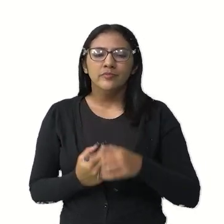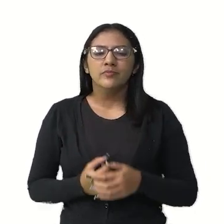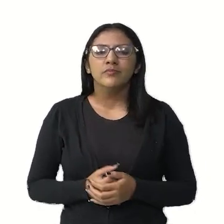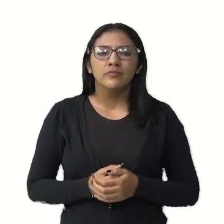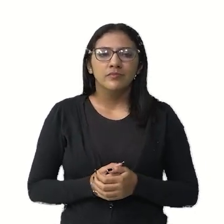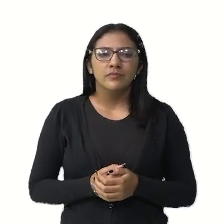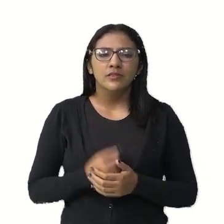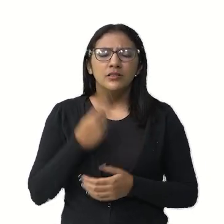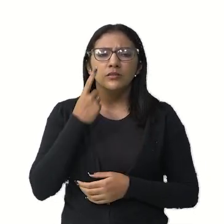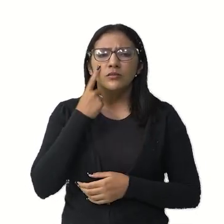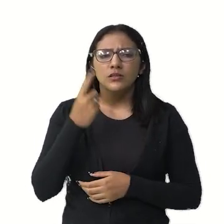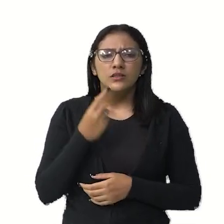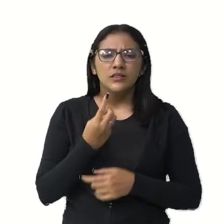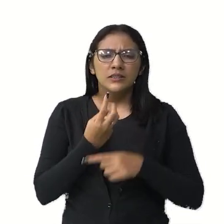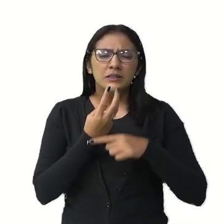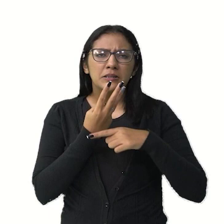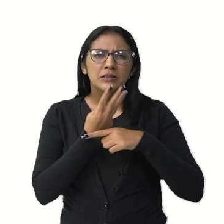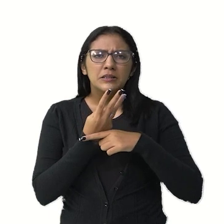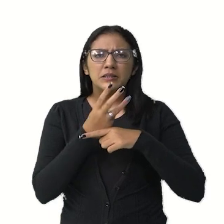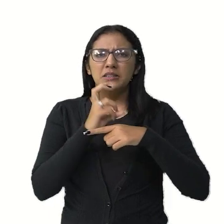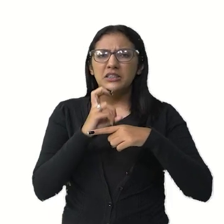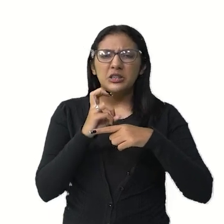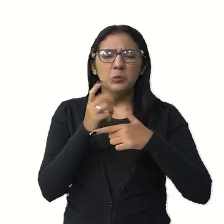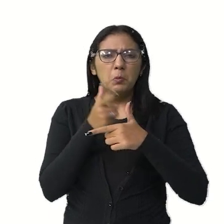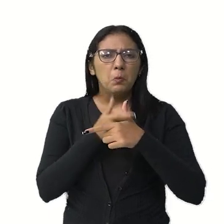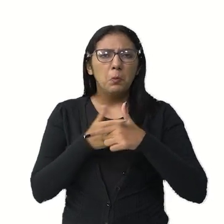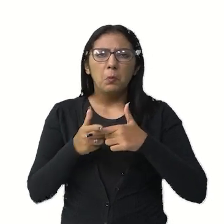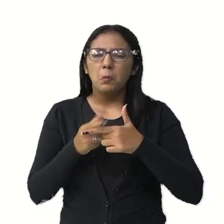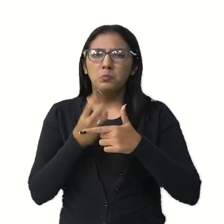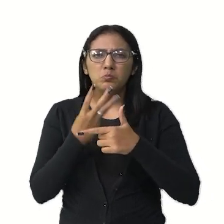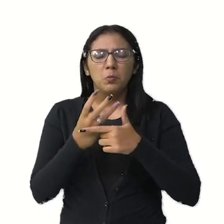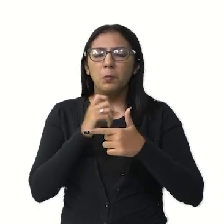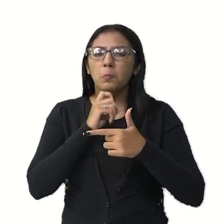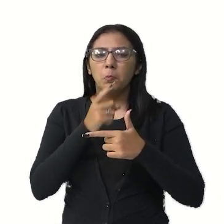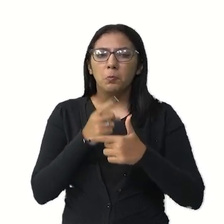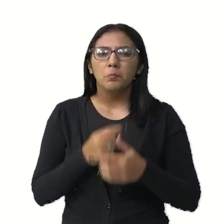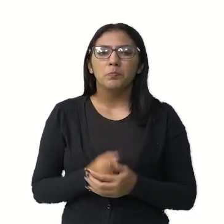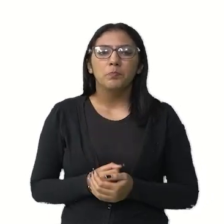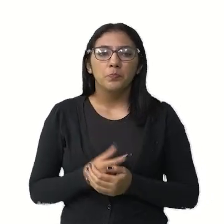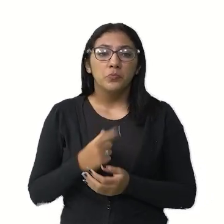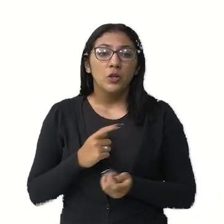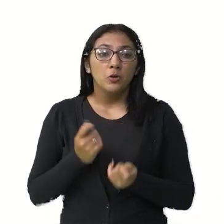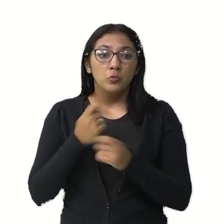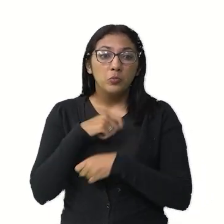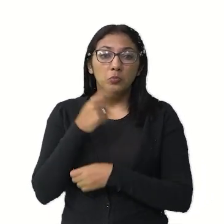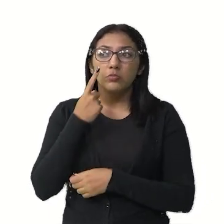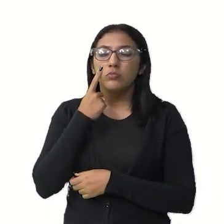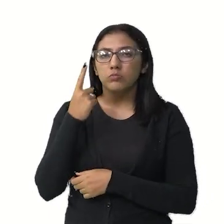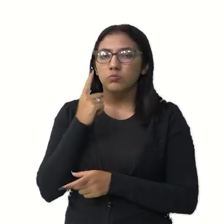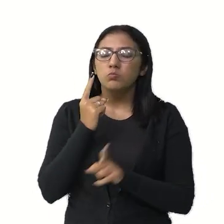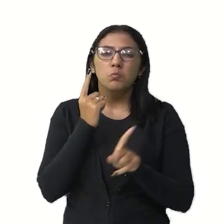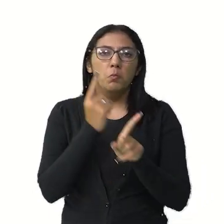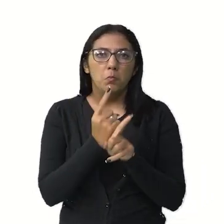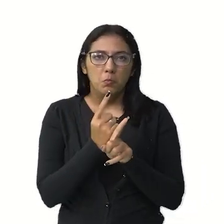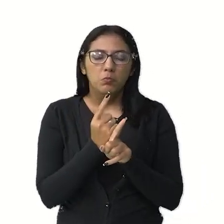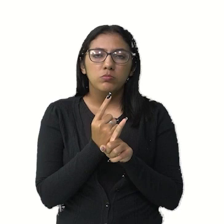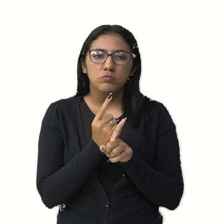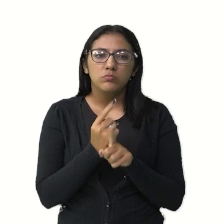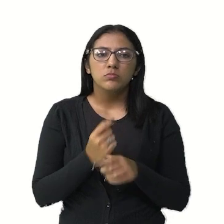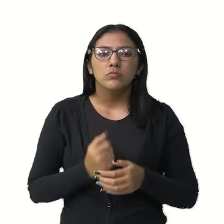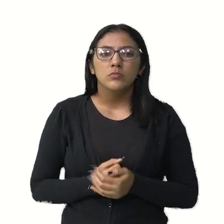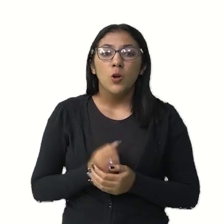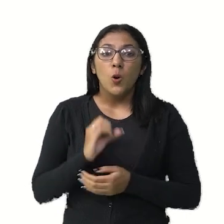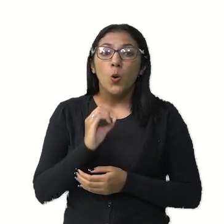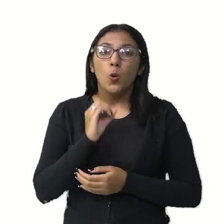Tá bom? Como o 35 não é divisível por 3, a gente pode dar esse resultado aqui em forma de fração,